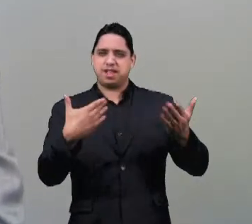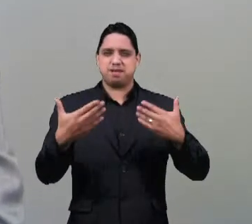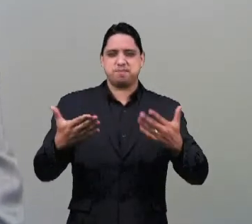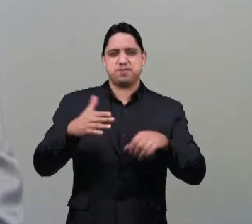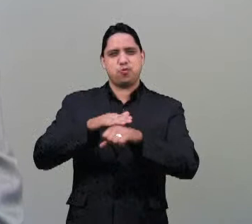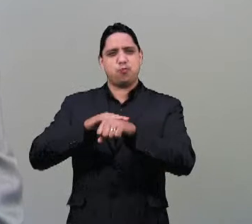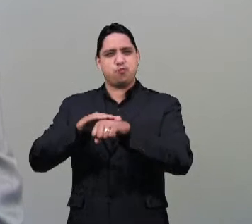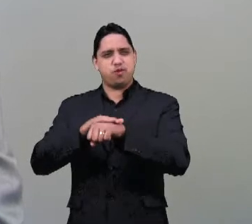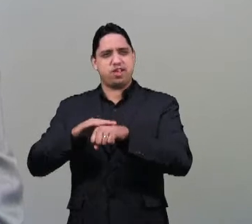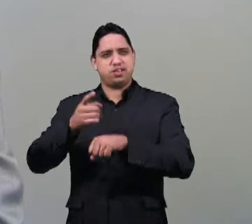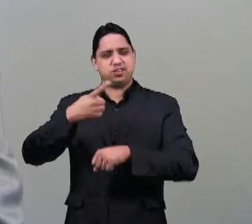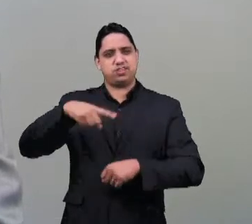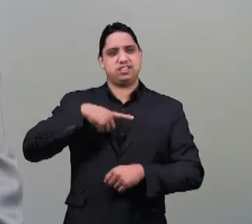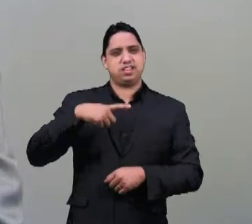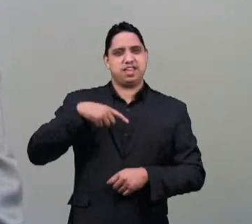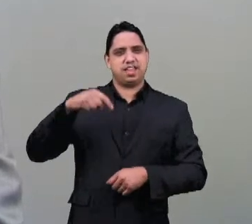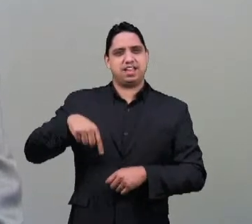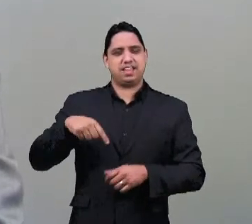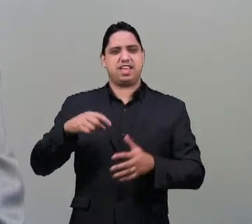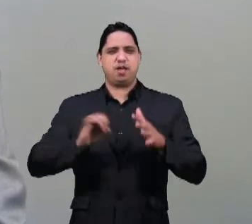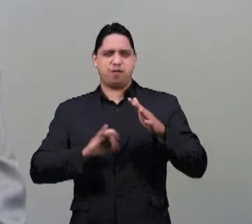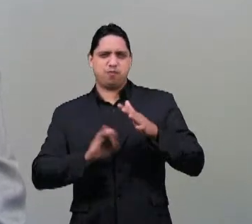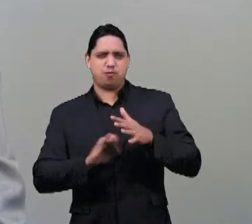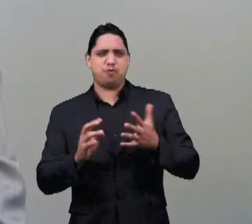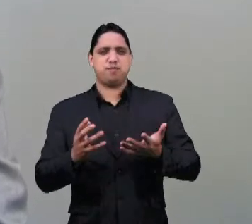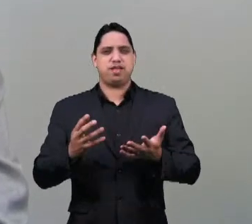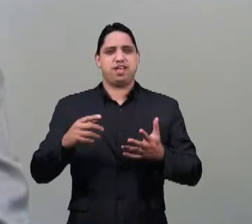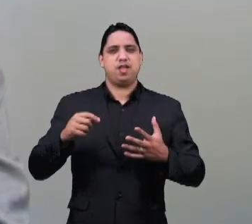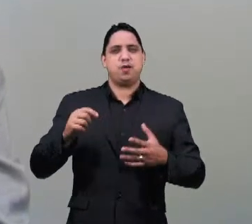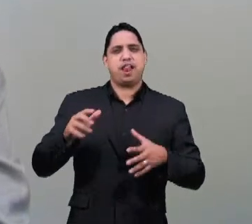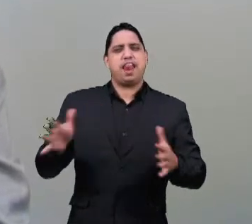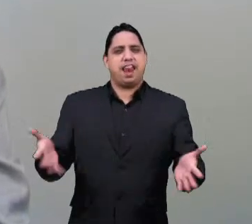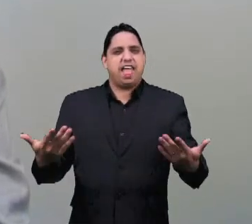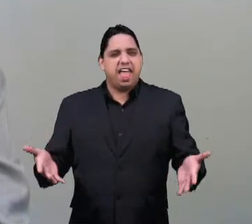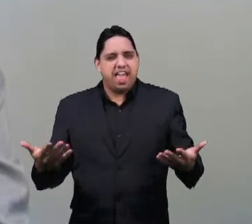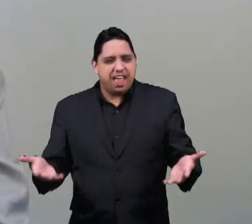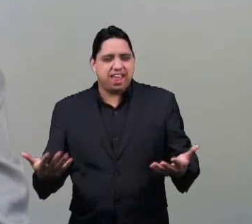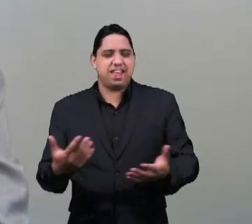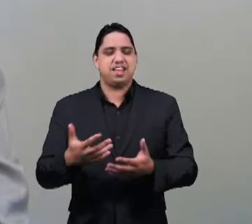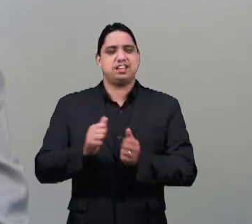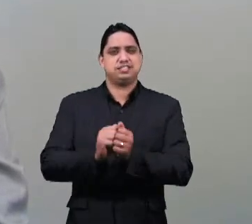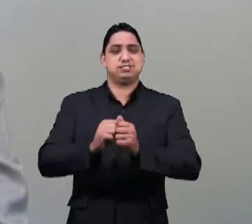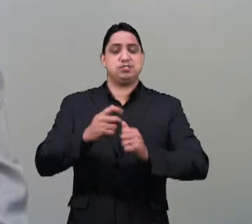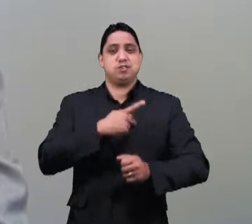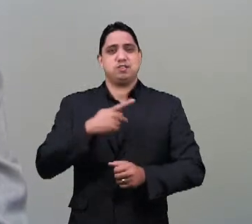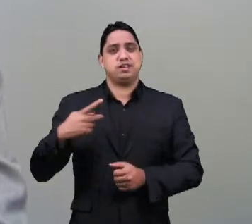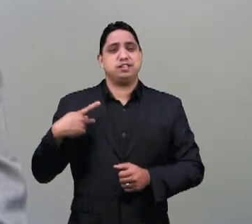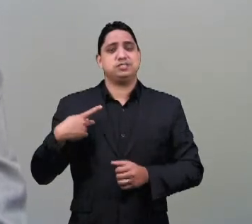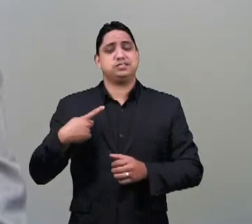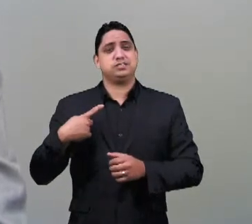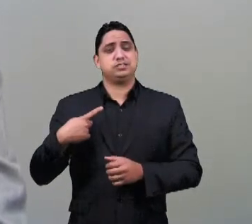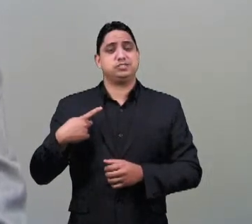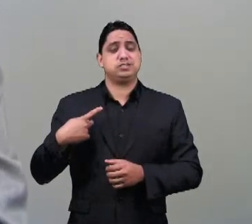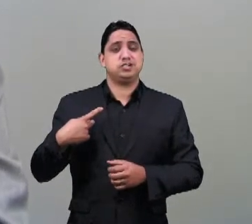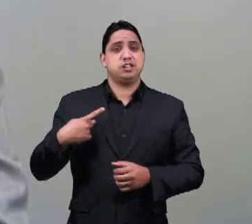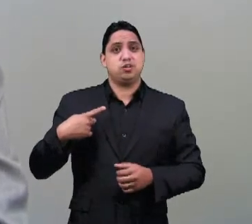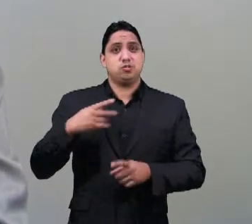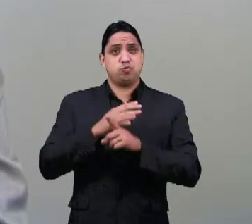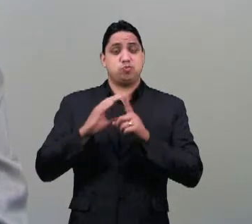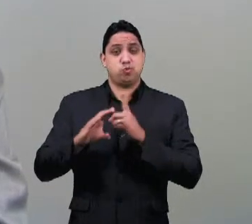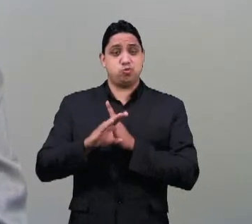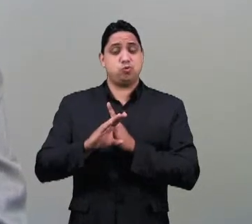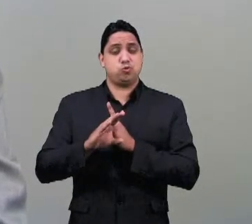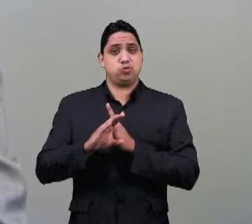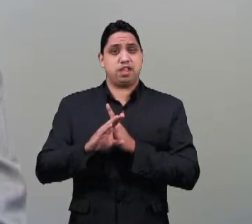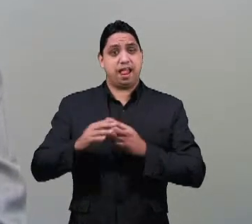conversa que a gente tem aqui, mais informal, mais até descontraída, com o pastor que vai conduzir o culto. É uma